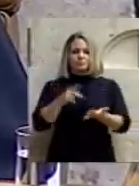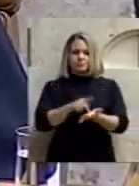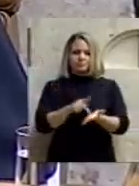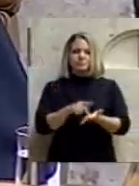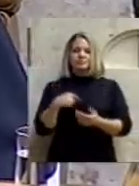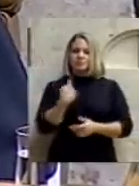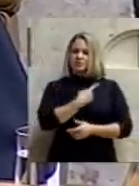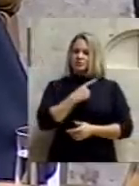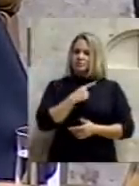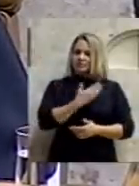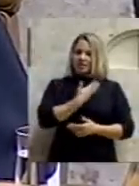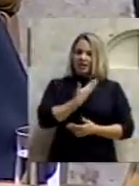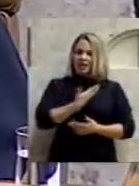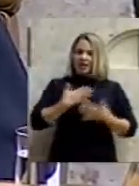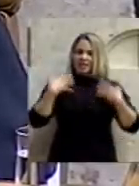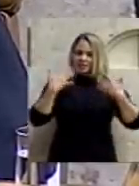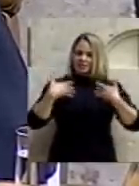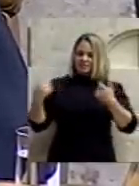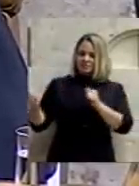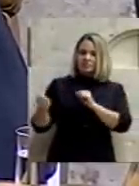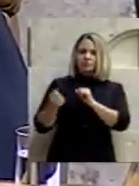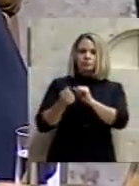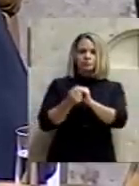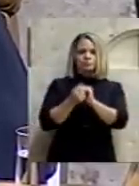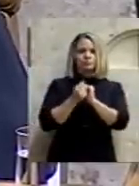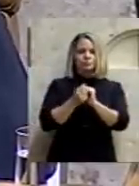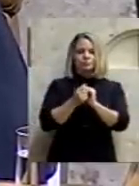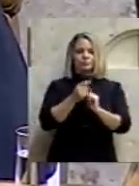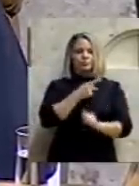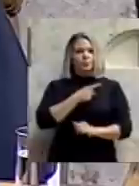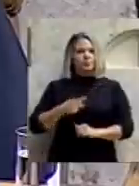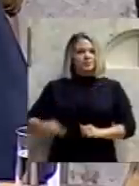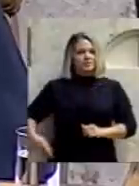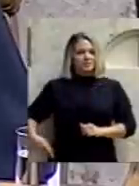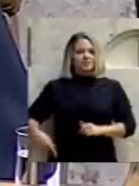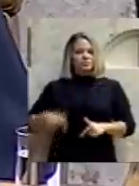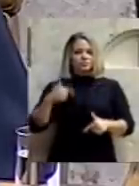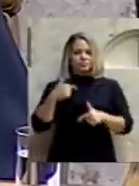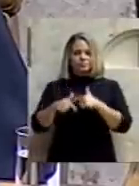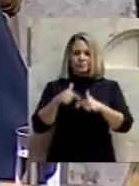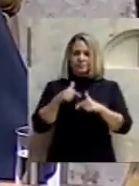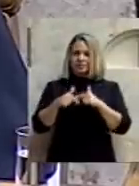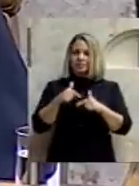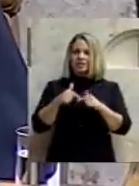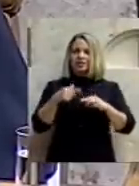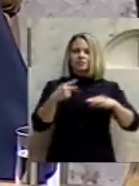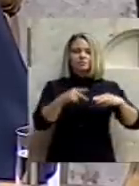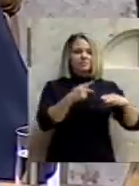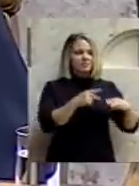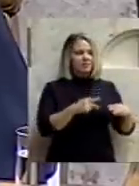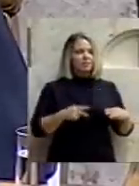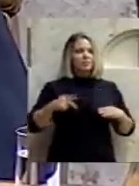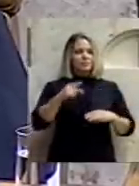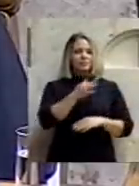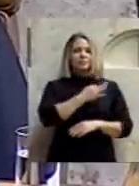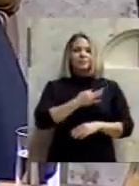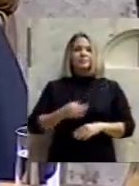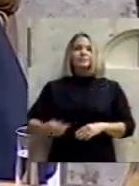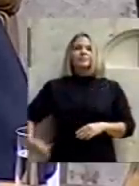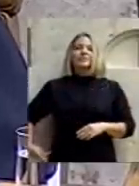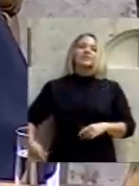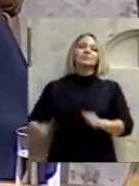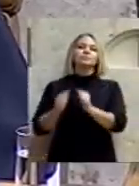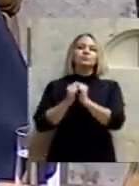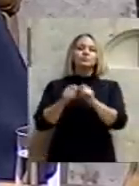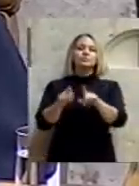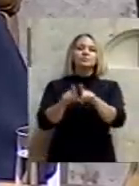Tivemos o privilégio de contar com Vossa Excelência na carreira do Ministério Público Federal, em que ingressou no 7º